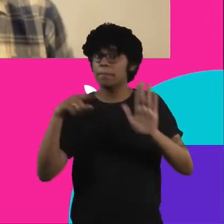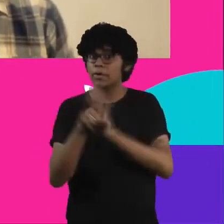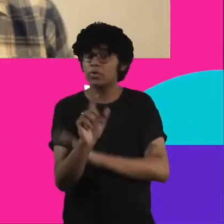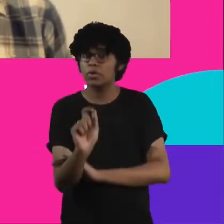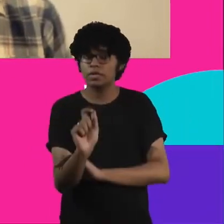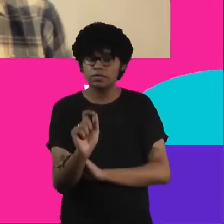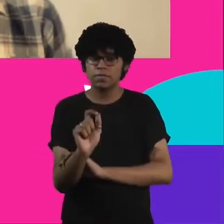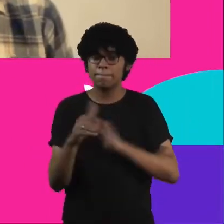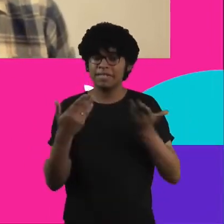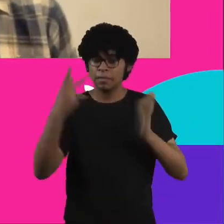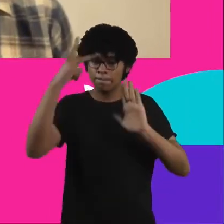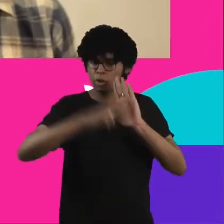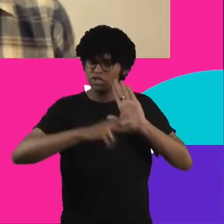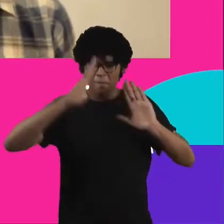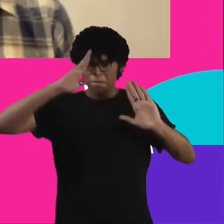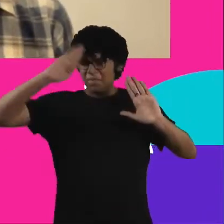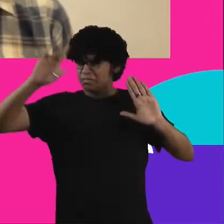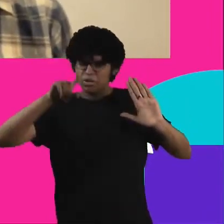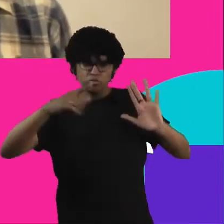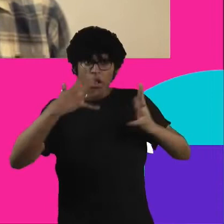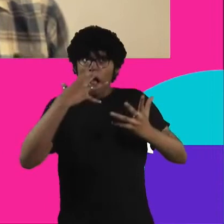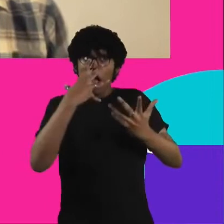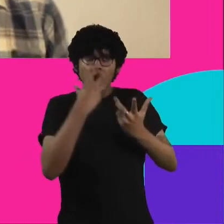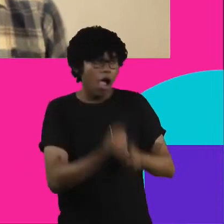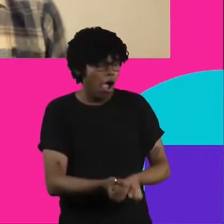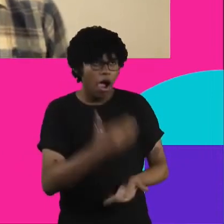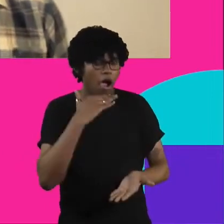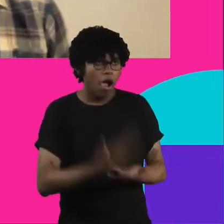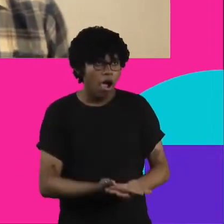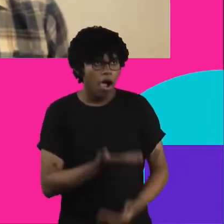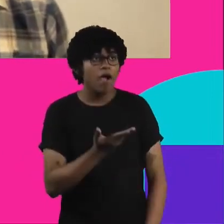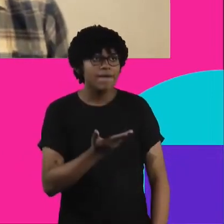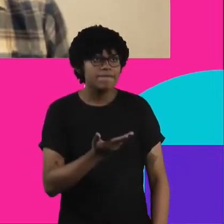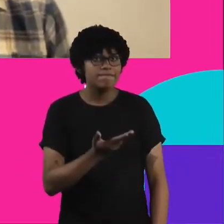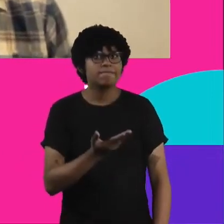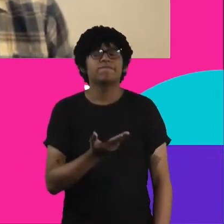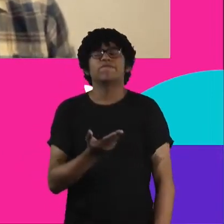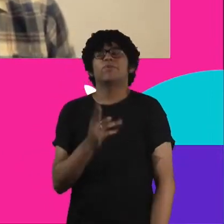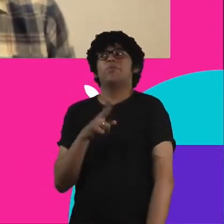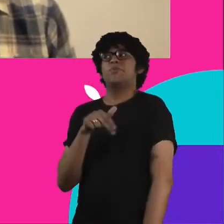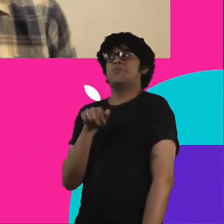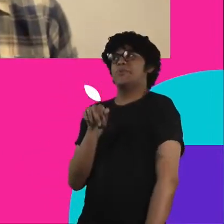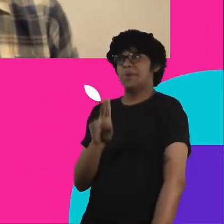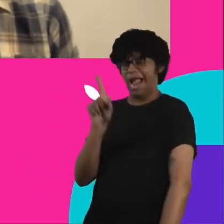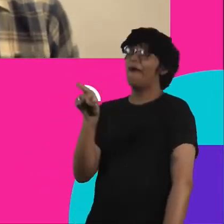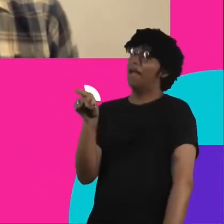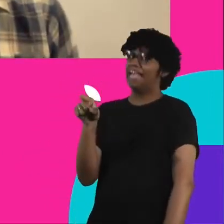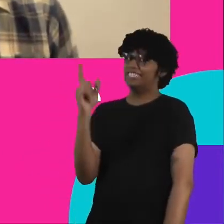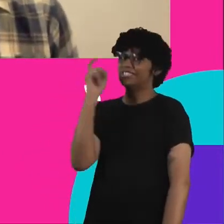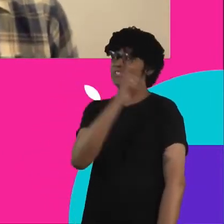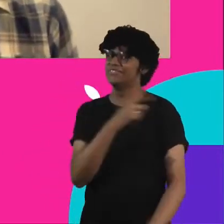minha pergunta é, qual foi o projeto que mais lhe impressionou? Nossa, essa pergunta é bem